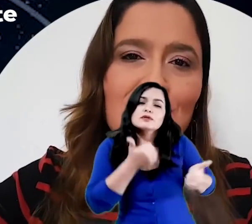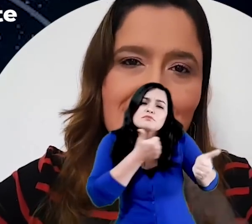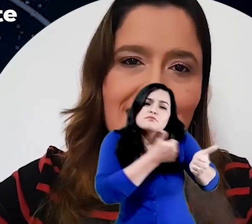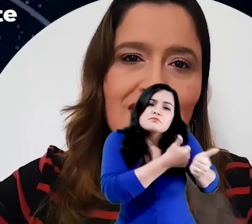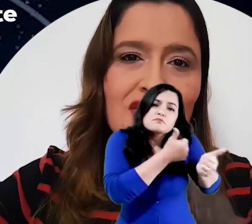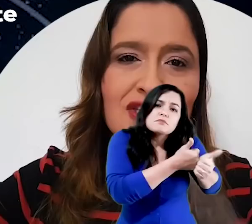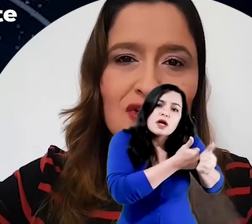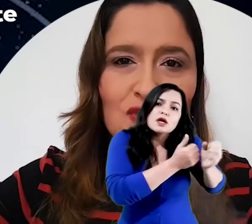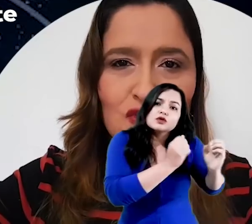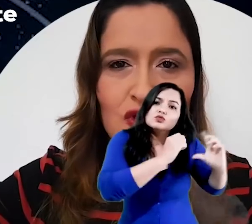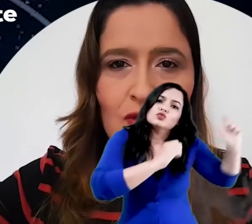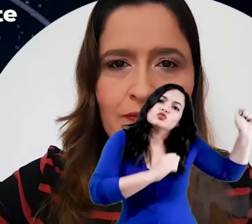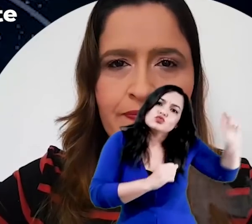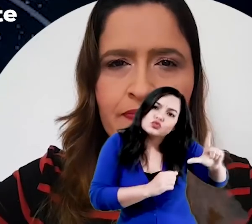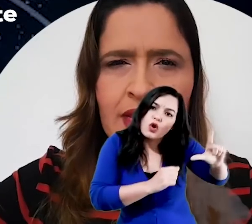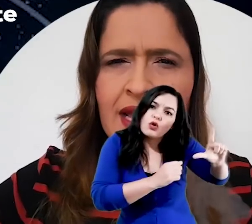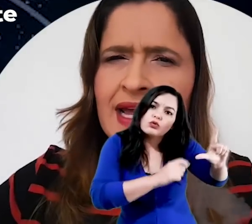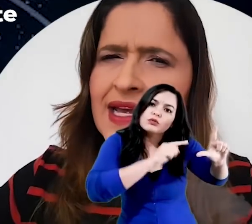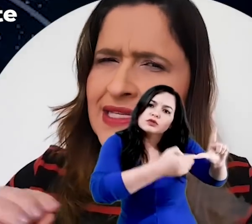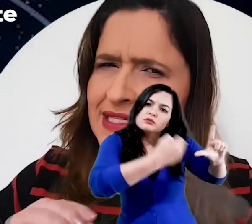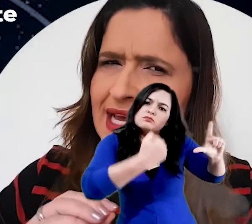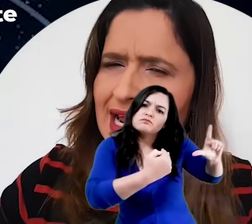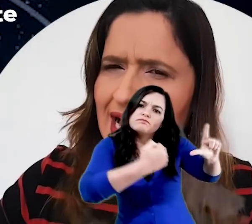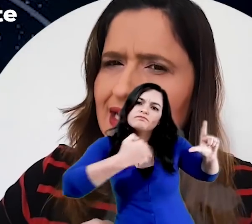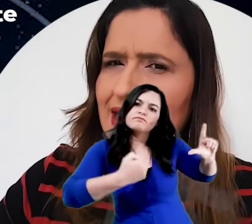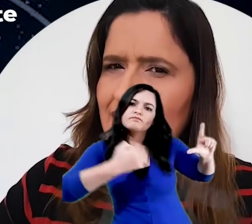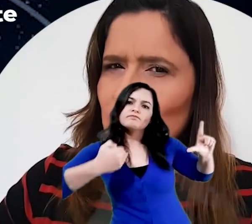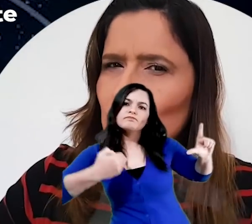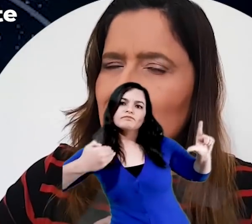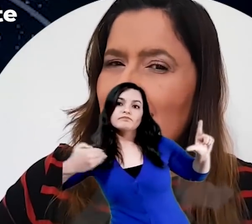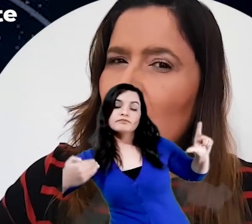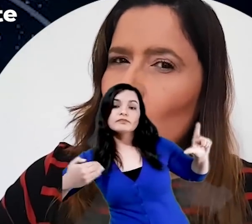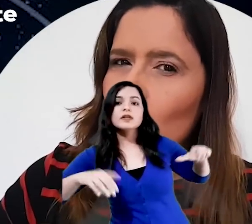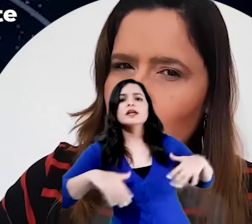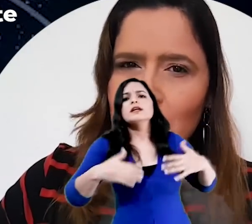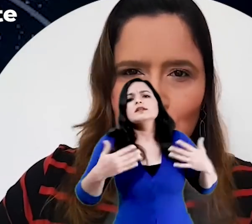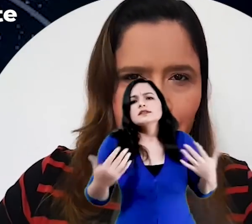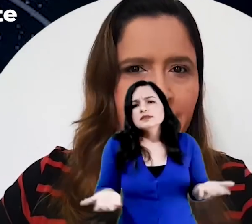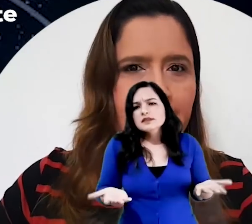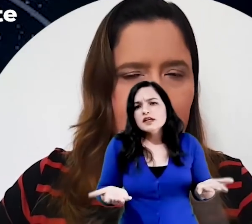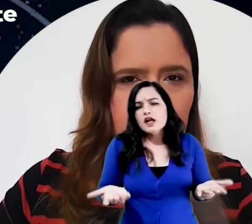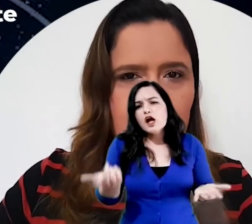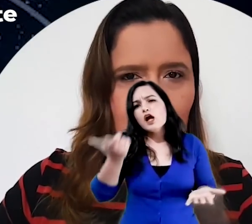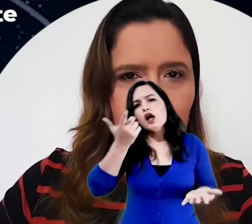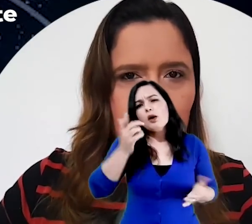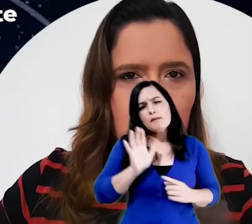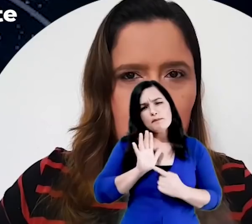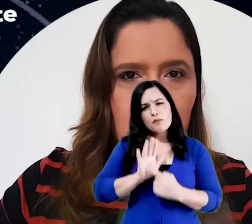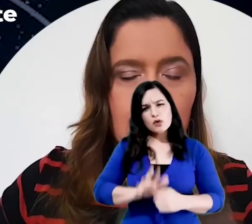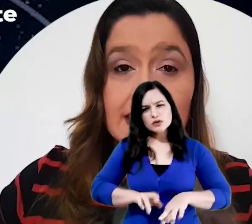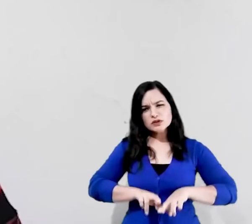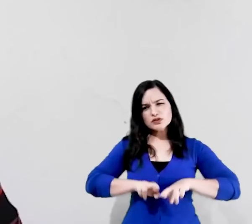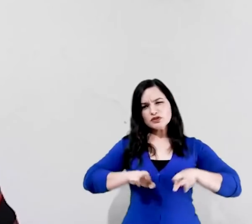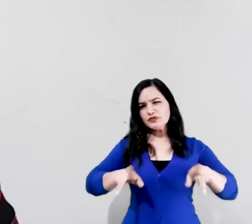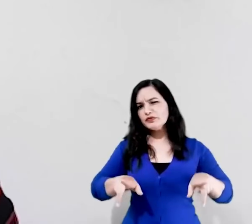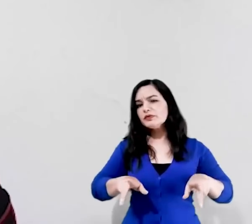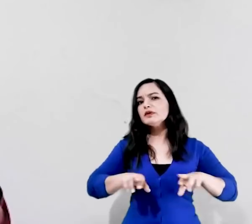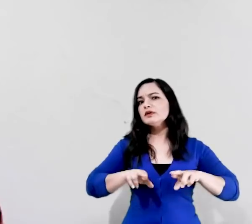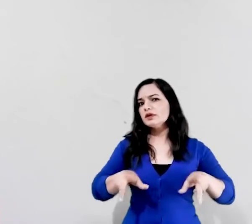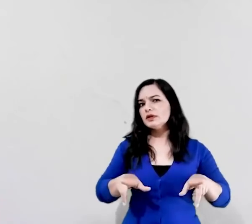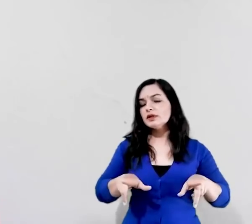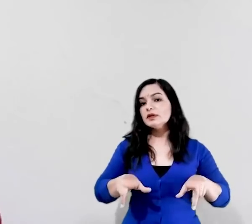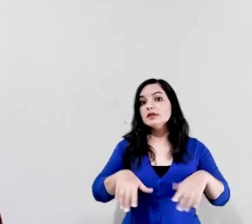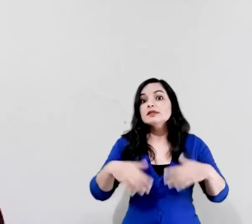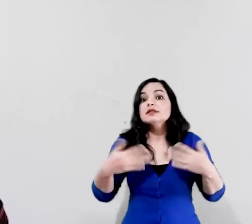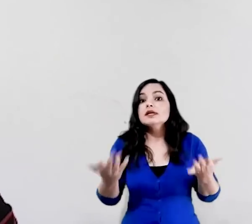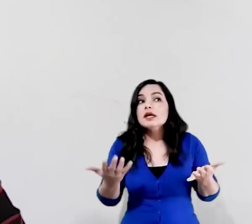mais distantes do Sol. E será que isso tem alguma diferença? Será que estar